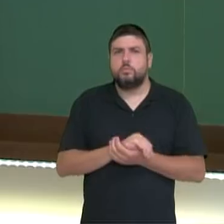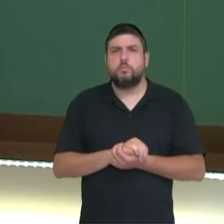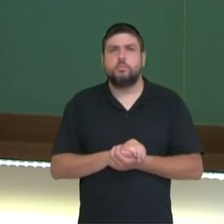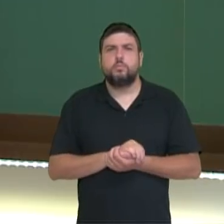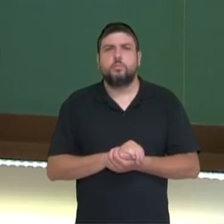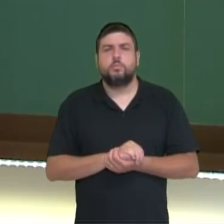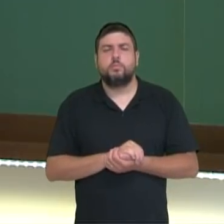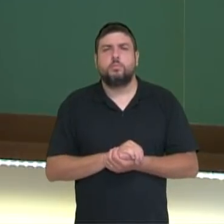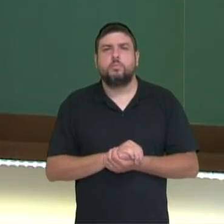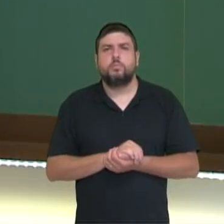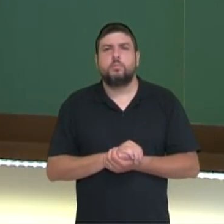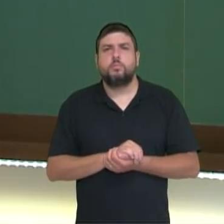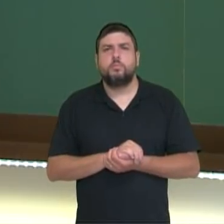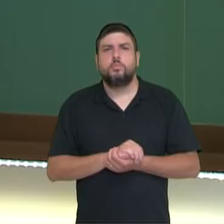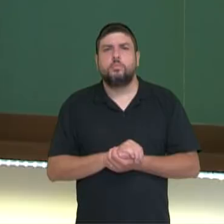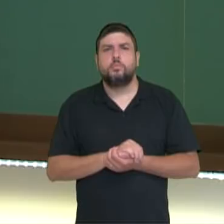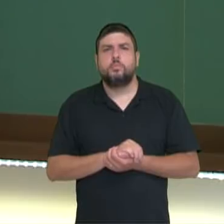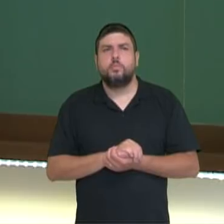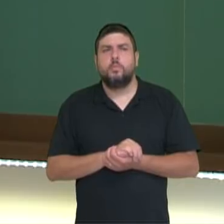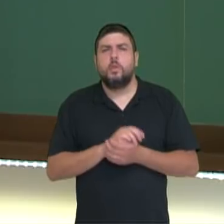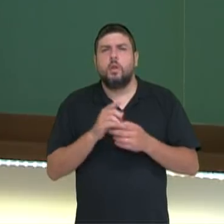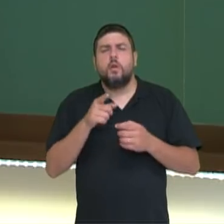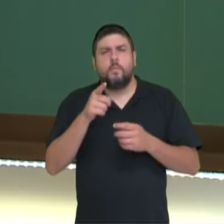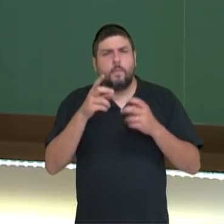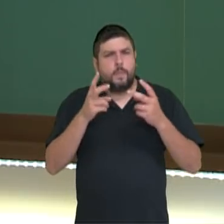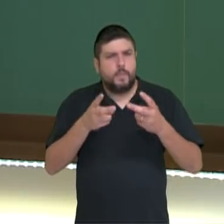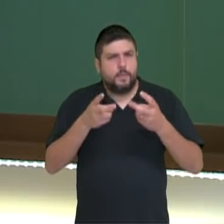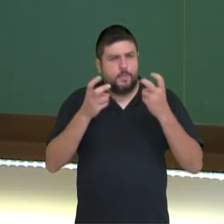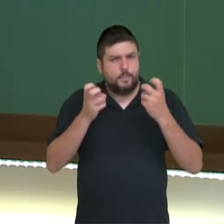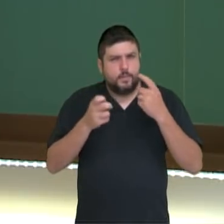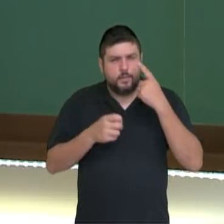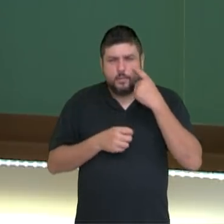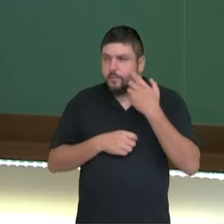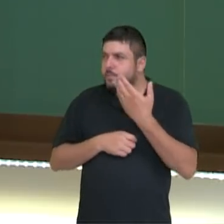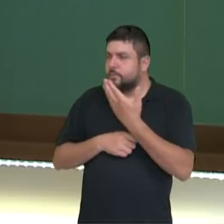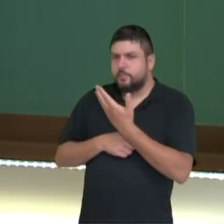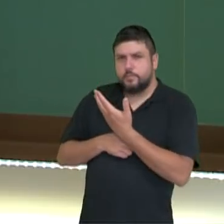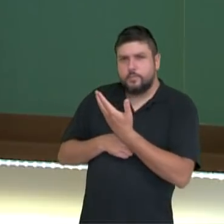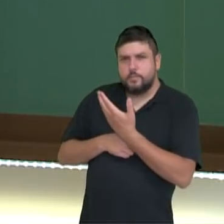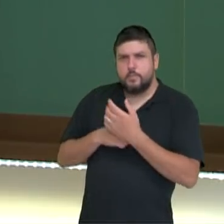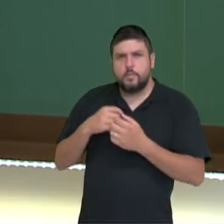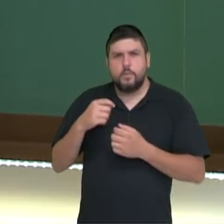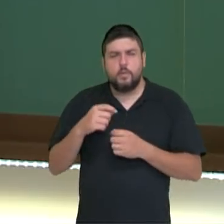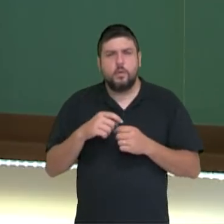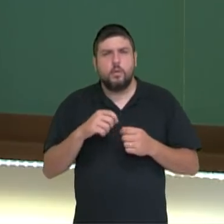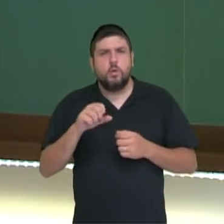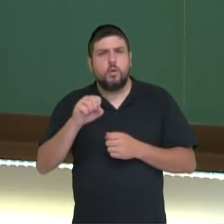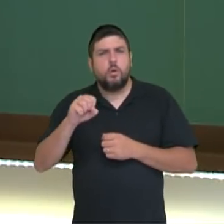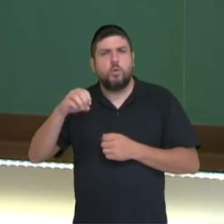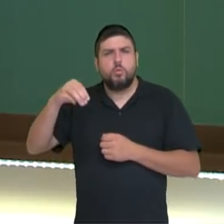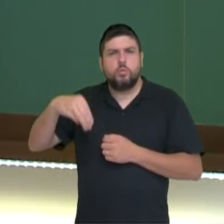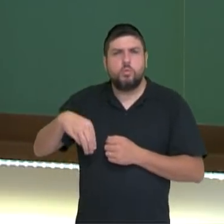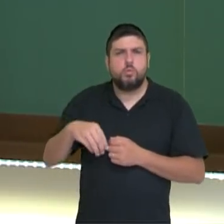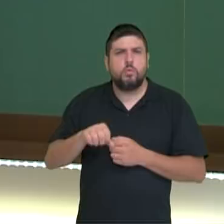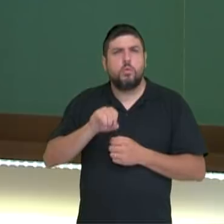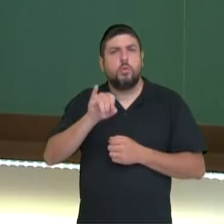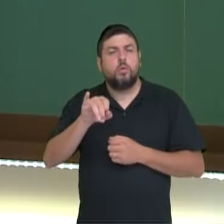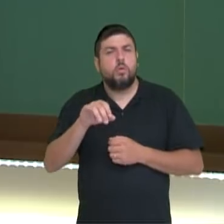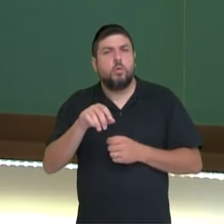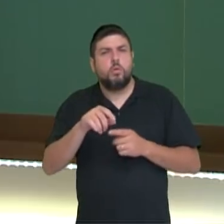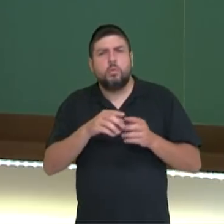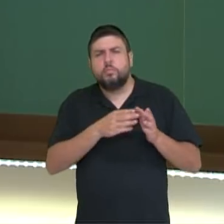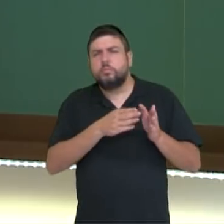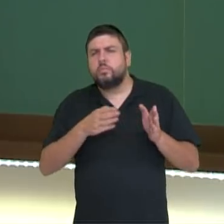Você consegue identificar aqui esses sons, se eles são mais longos ou